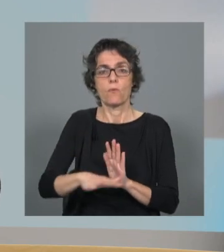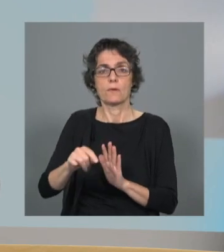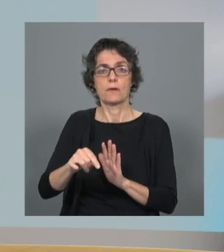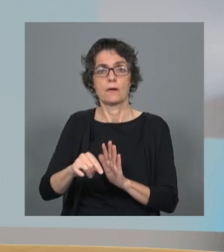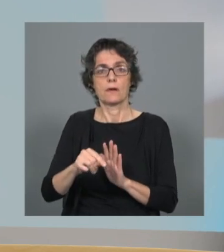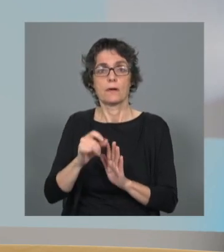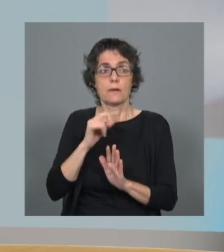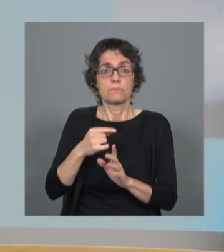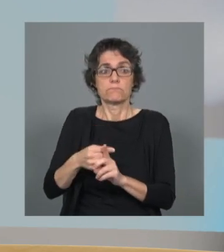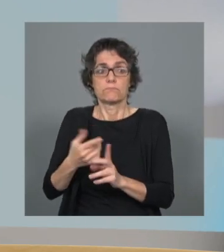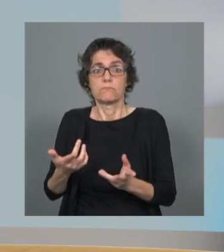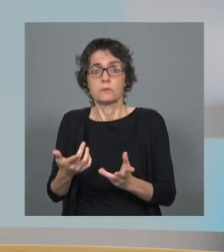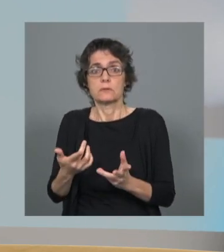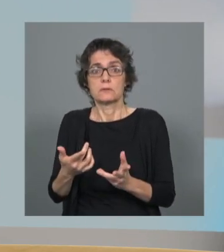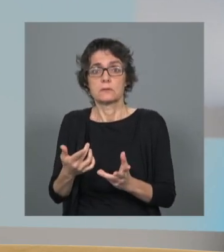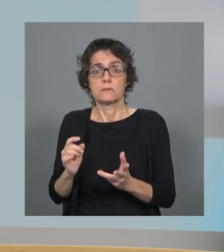seria favorável.